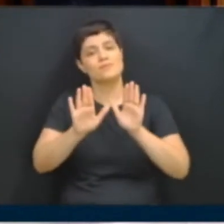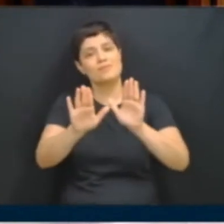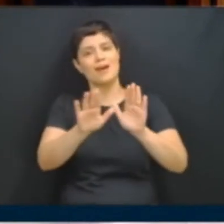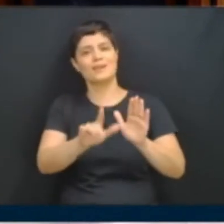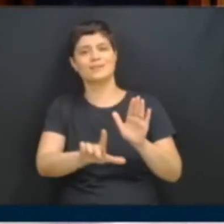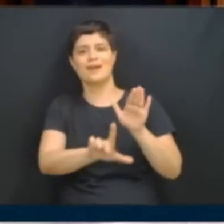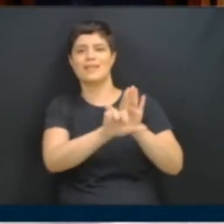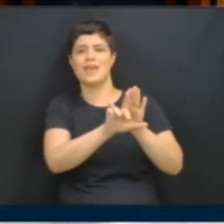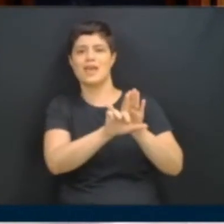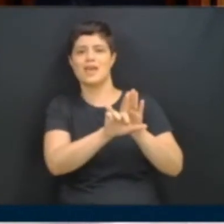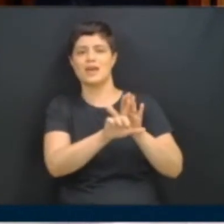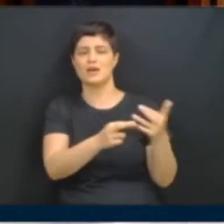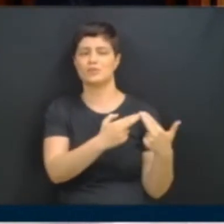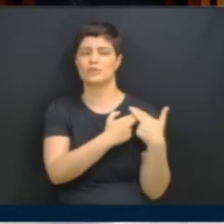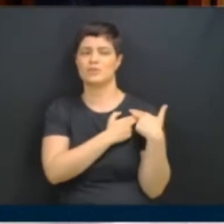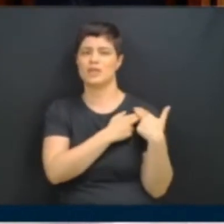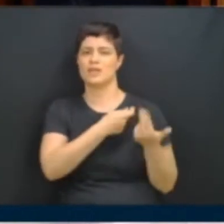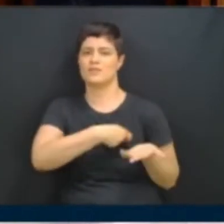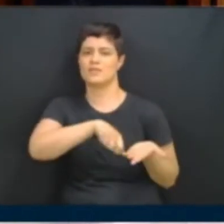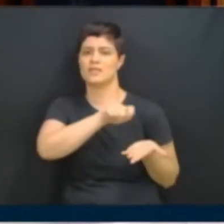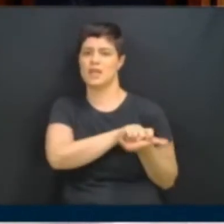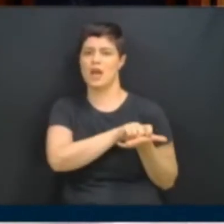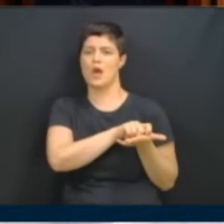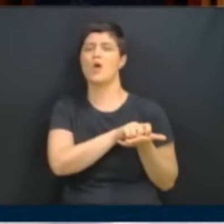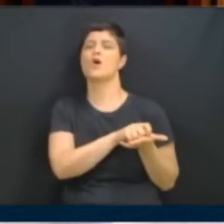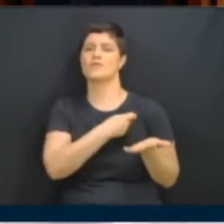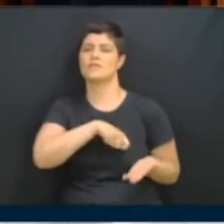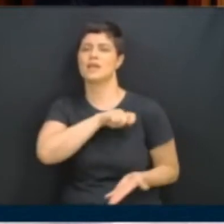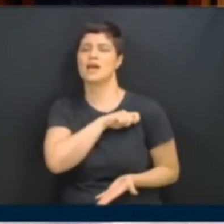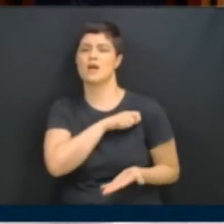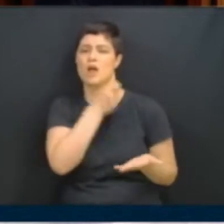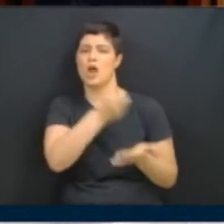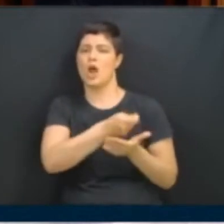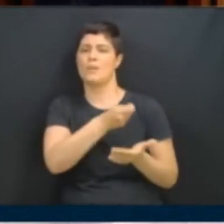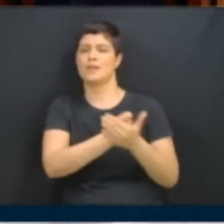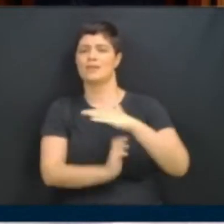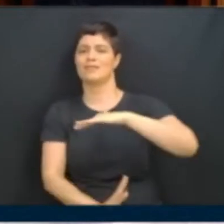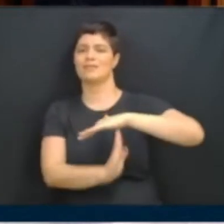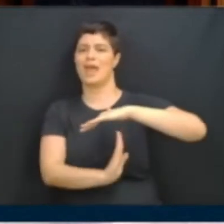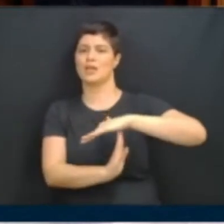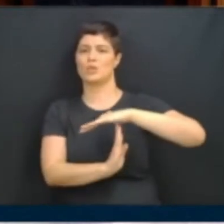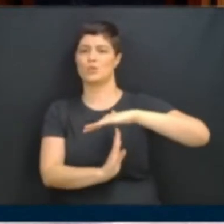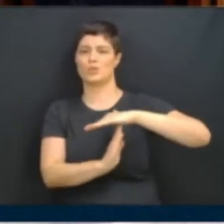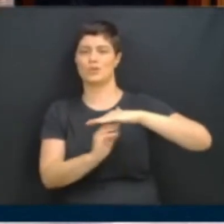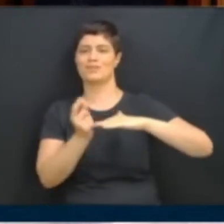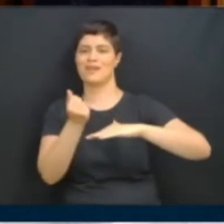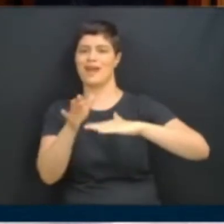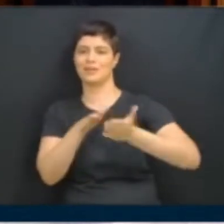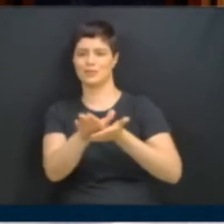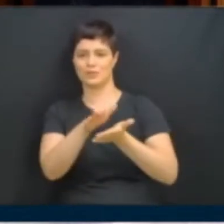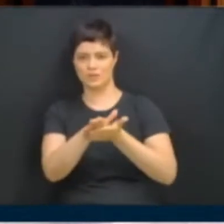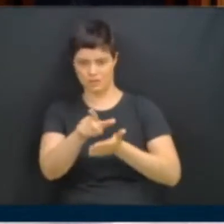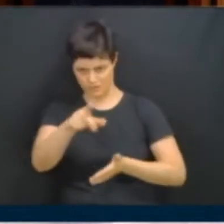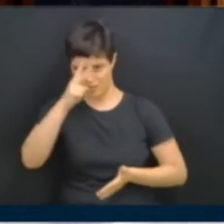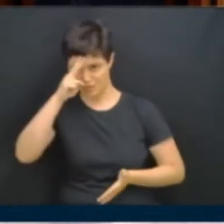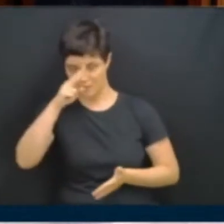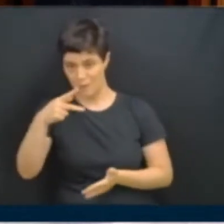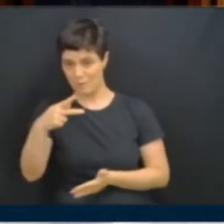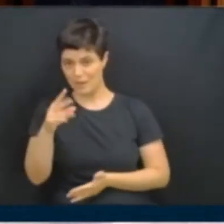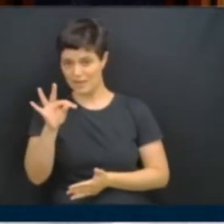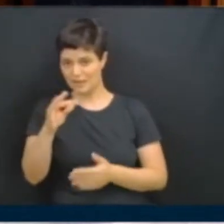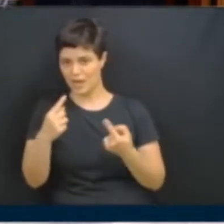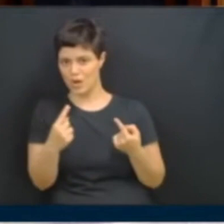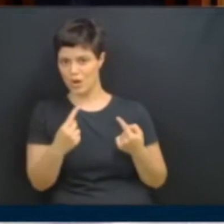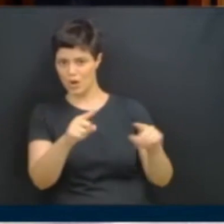responsabilidade coloca que a gente tem que cumprir o teto de gastos. Aliás, o PT foi contra o teto de gastos. Quem aprovou